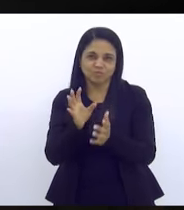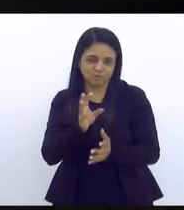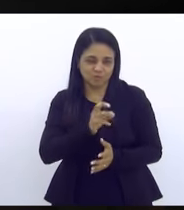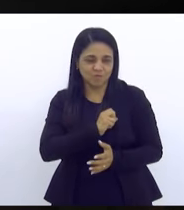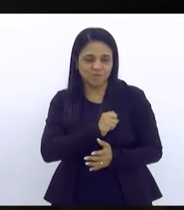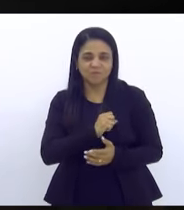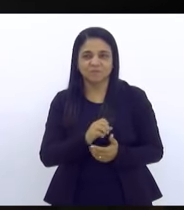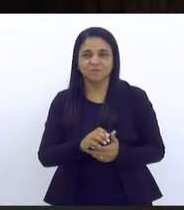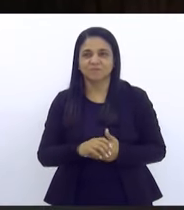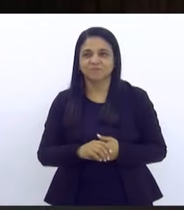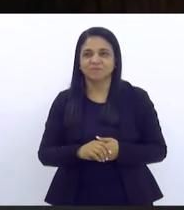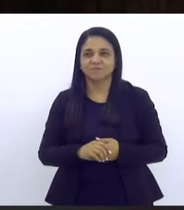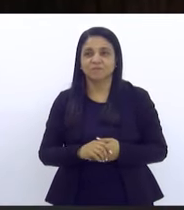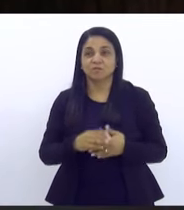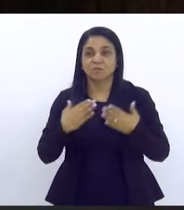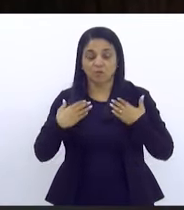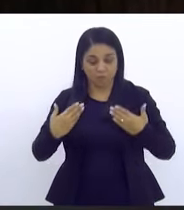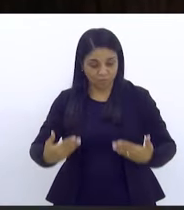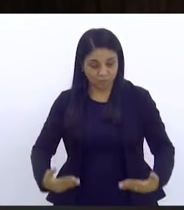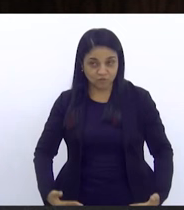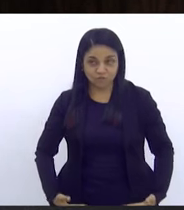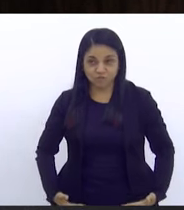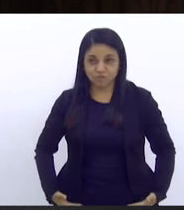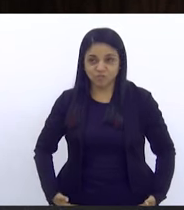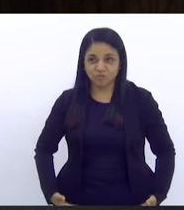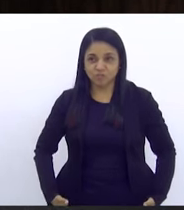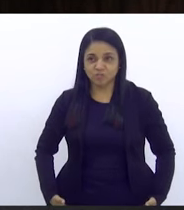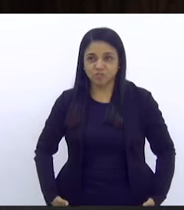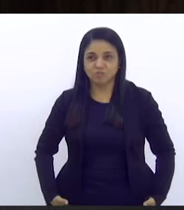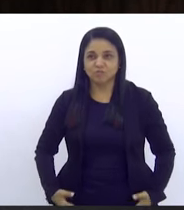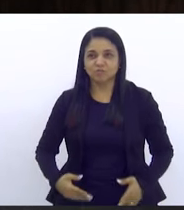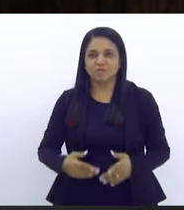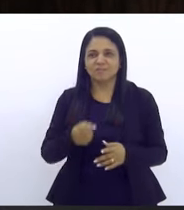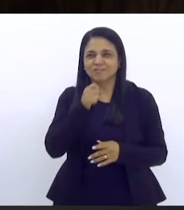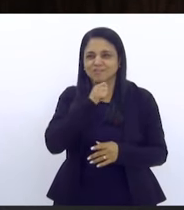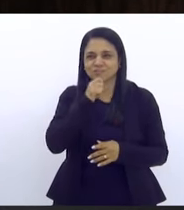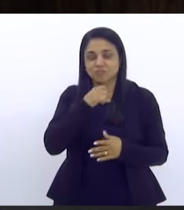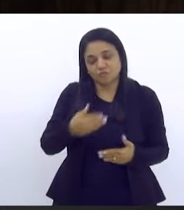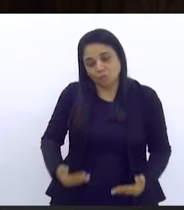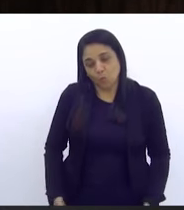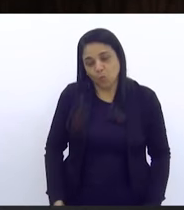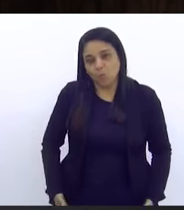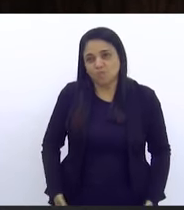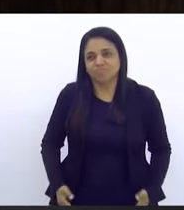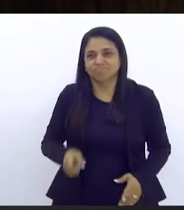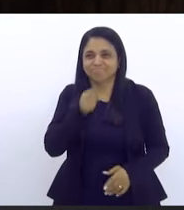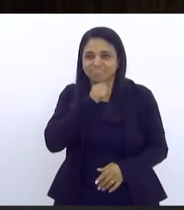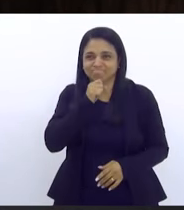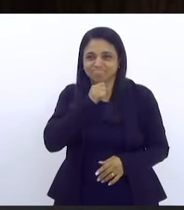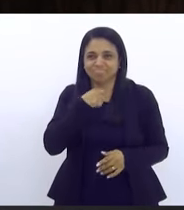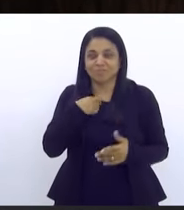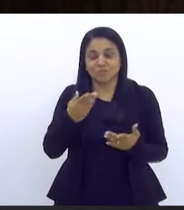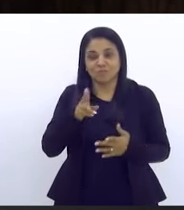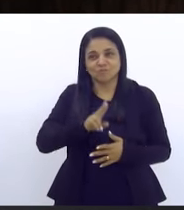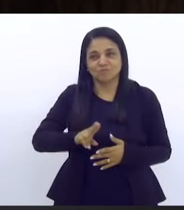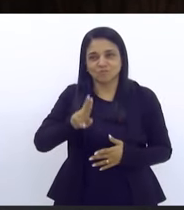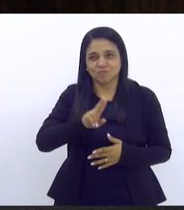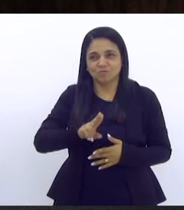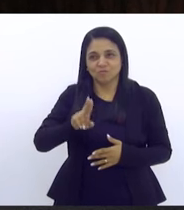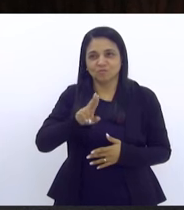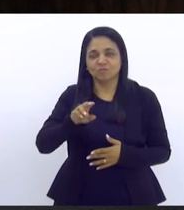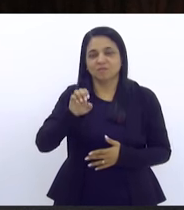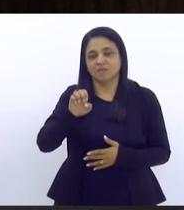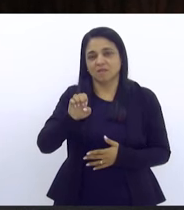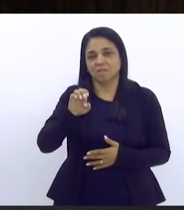todos os grupos. Eu tenho até um vestido, mas ainda era TF tinha, eu não posso usar mais, né? Aí hoje eu uso mais só o da